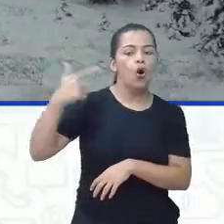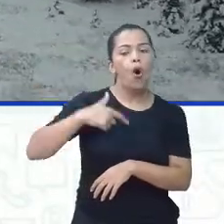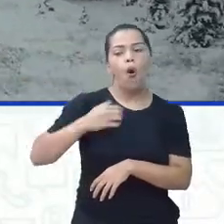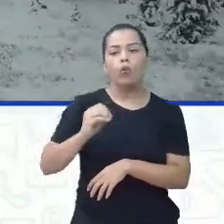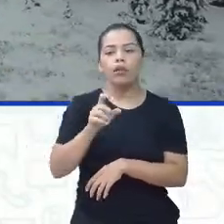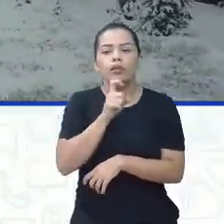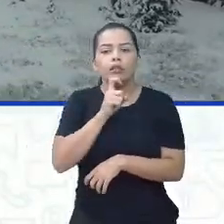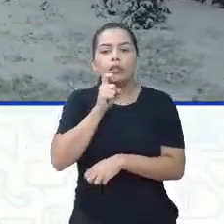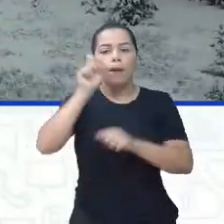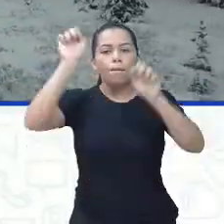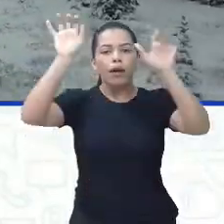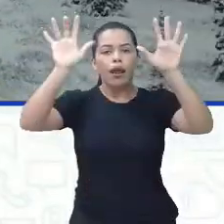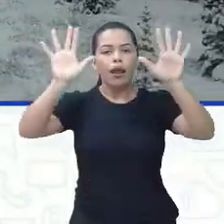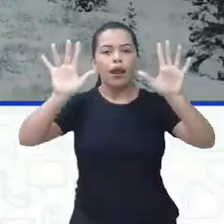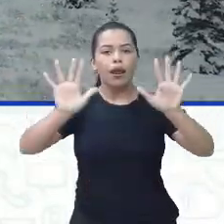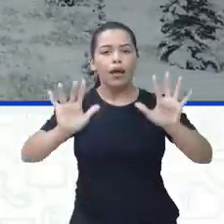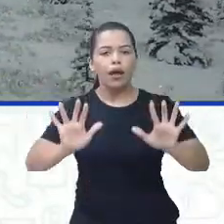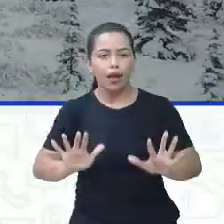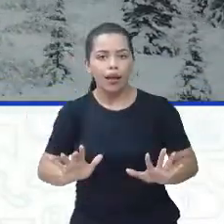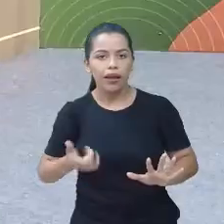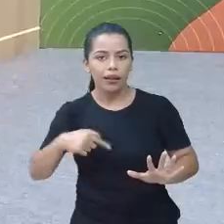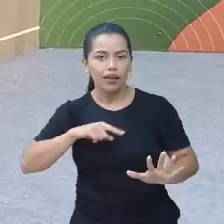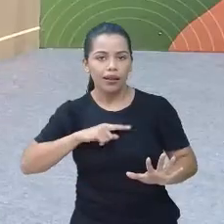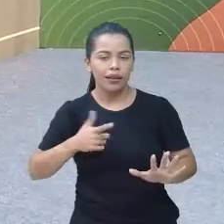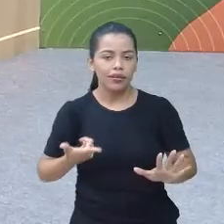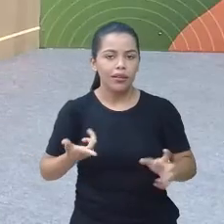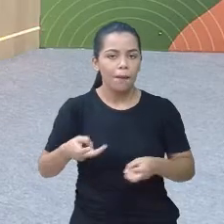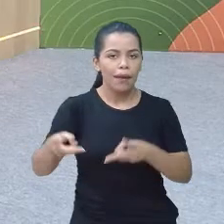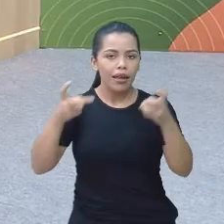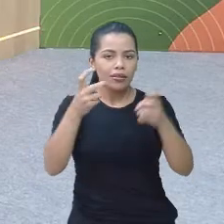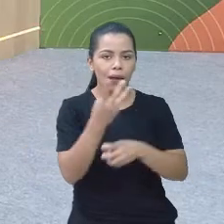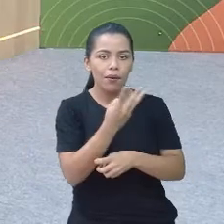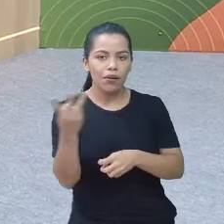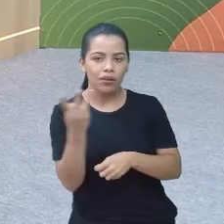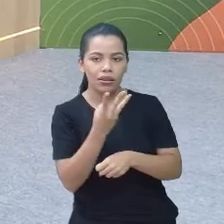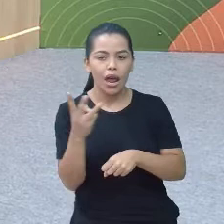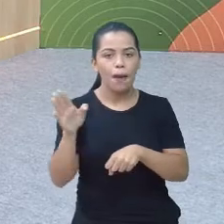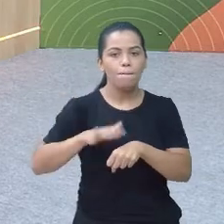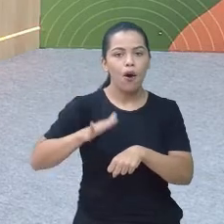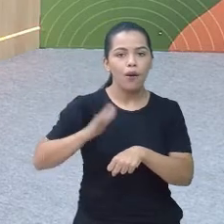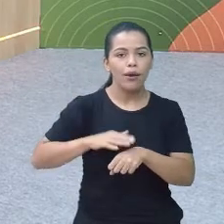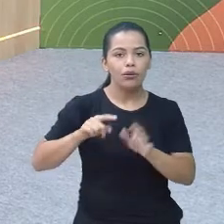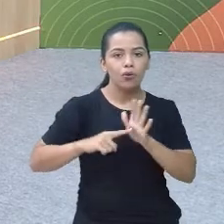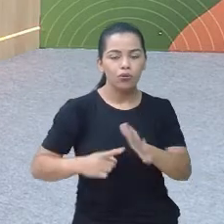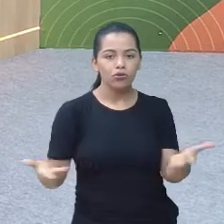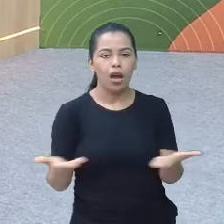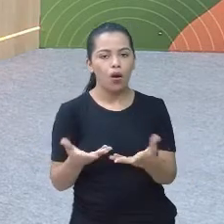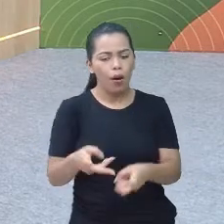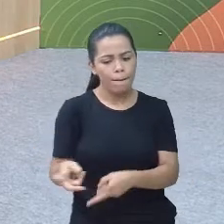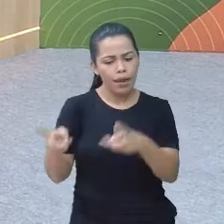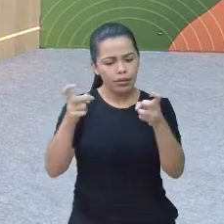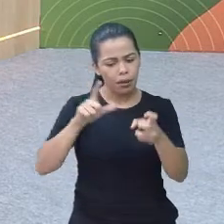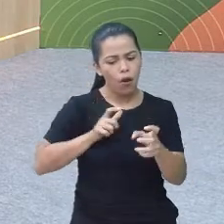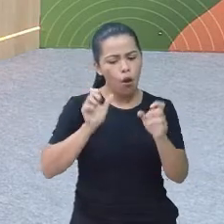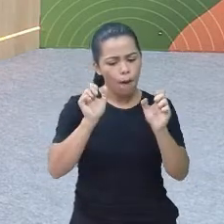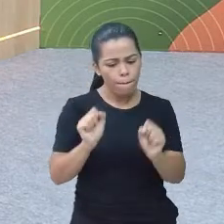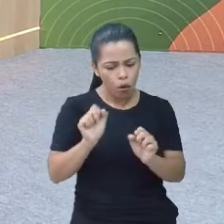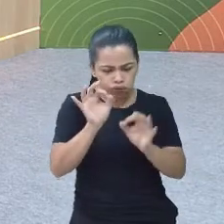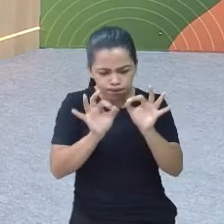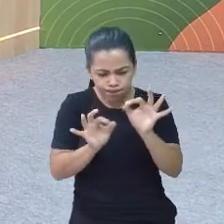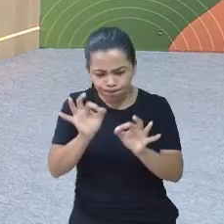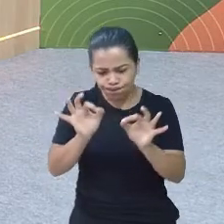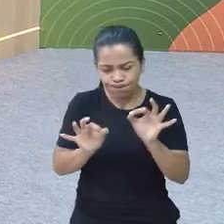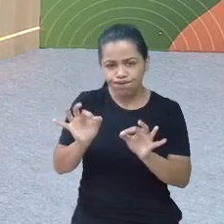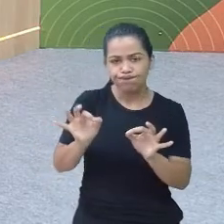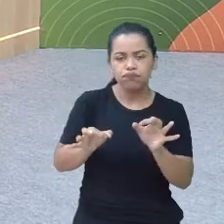A gente vai perceber que, tanto nessas três situações que eu trouxe agora, você vai perceber que eu posso julgar, dependendo de